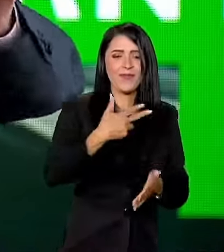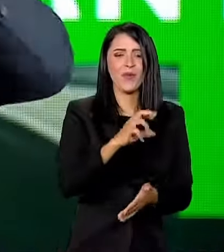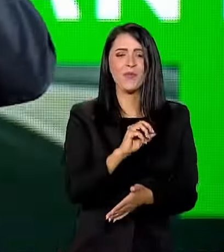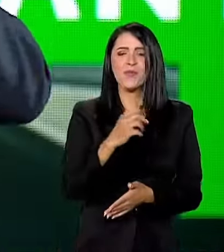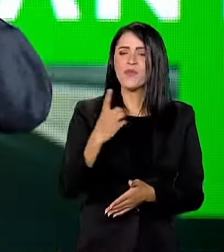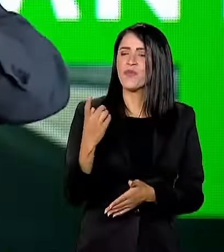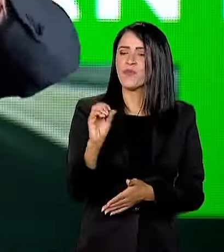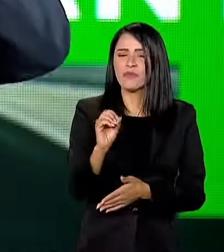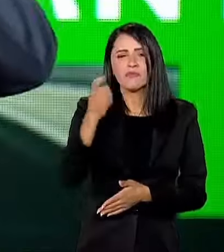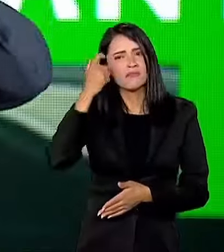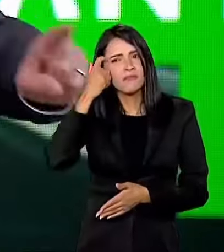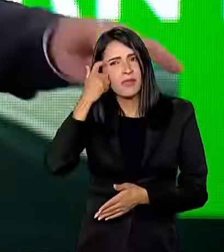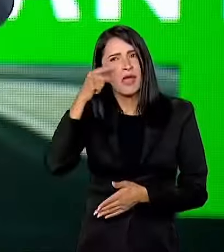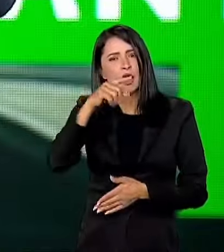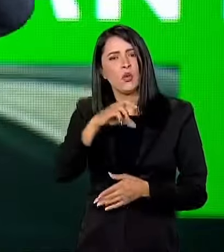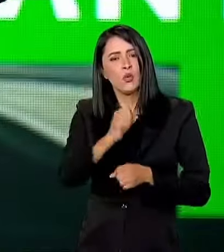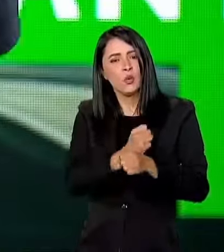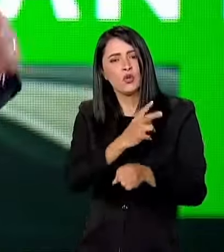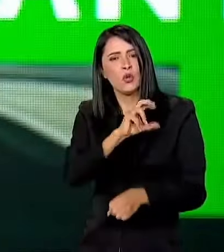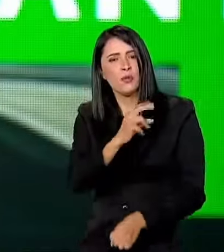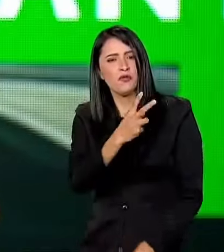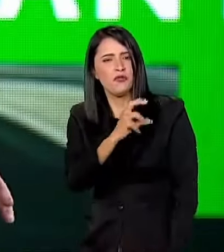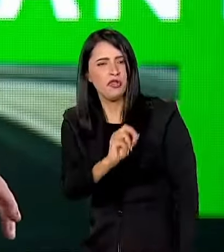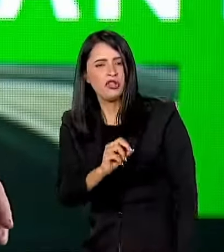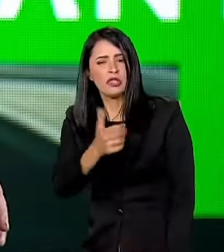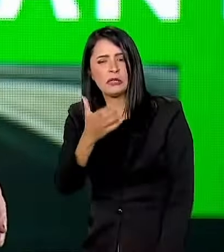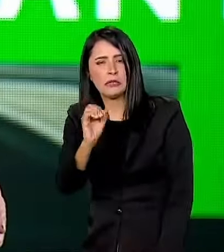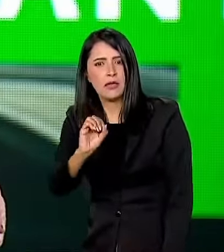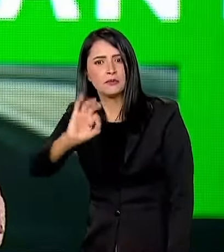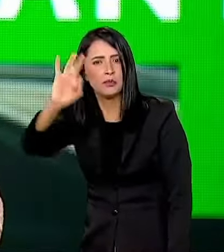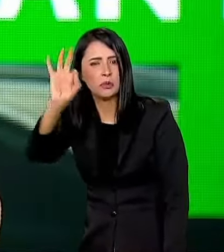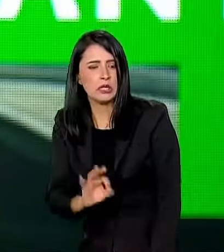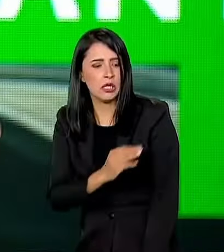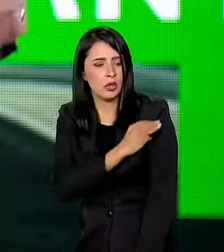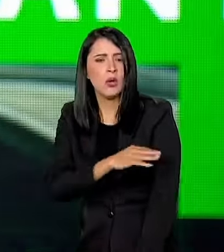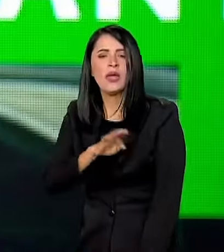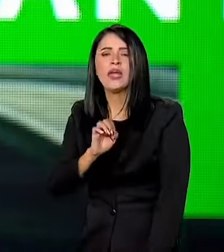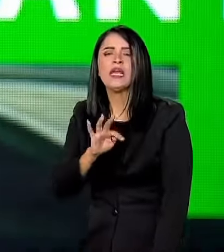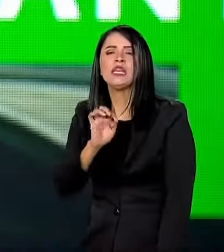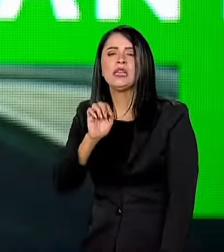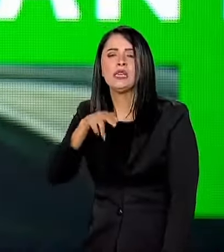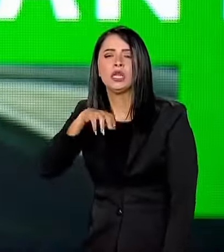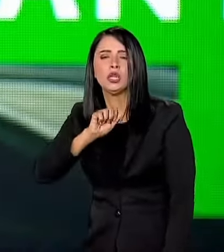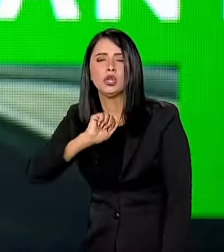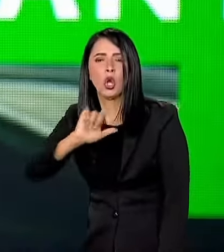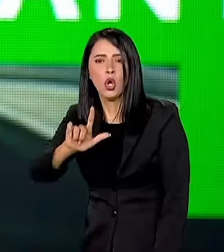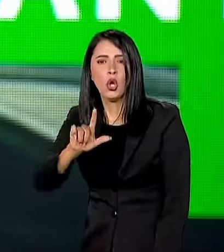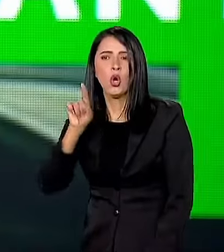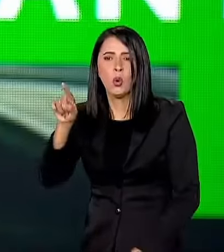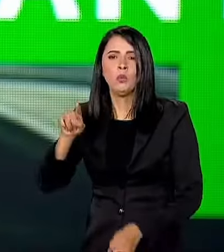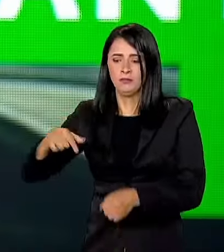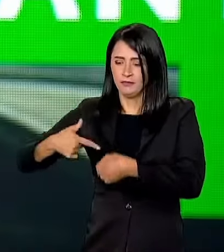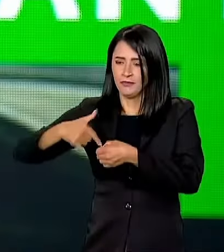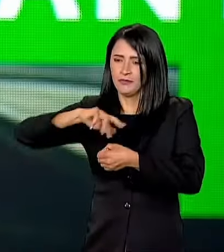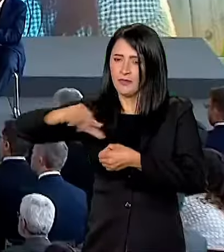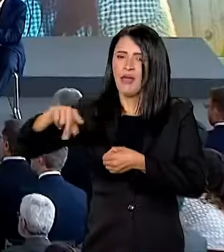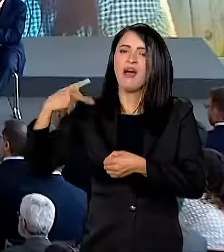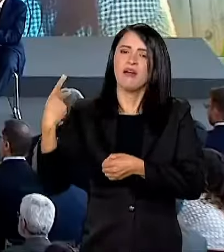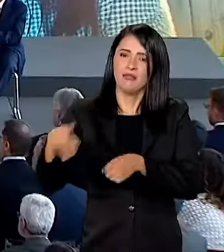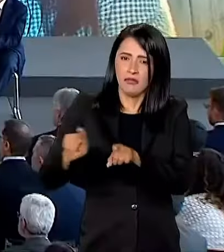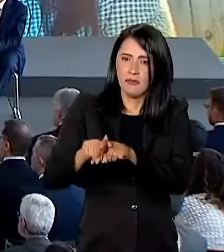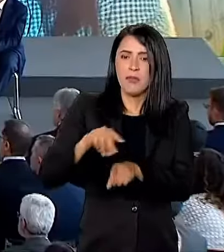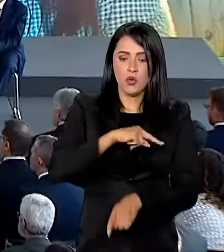iria ter 10% de etanol em toda a gasolina do mundo, e até o Japão ia colocar 3% de etanol em